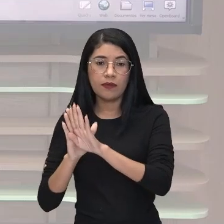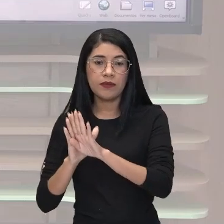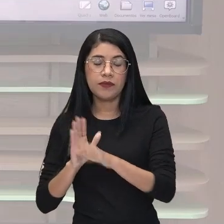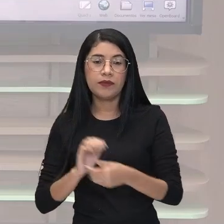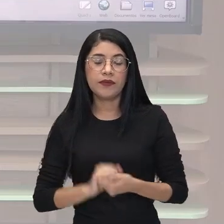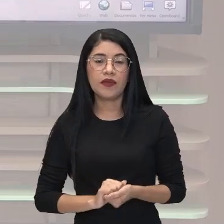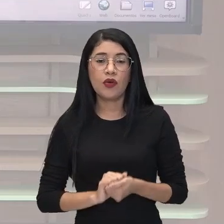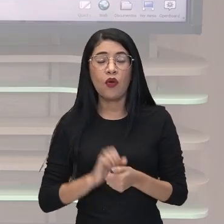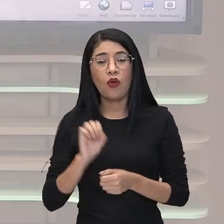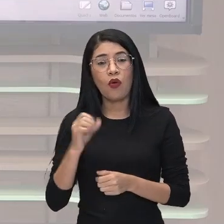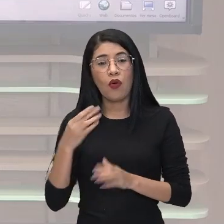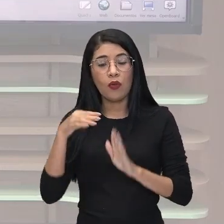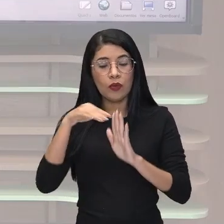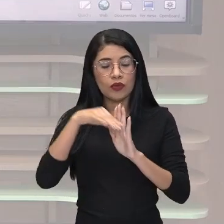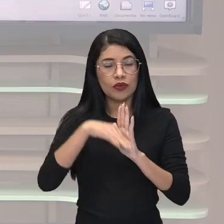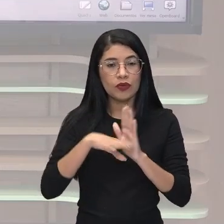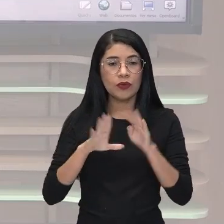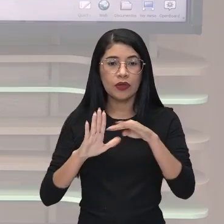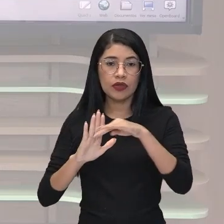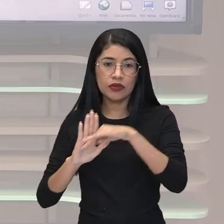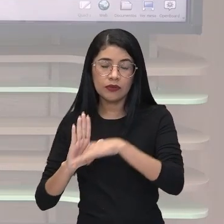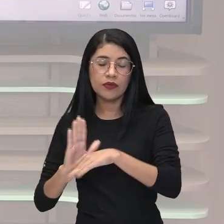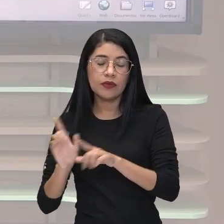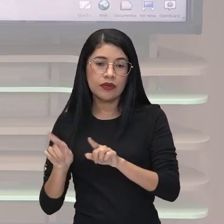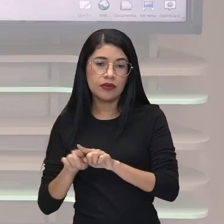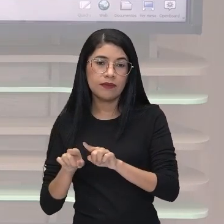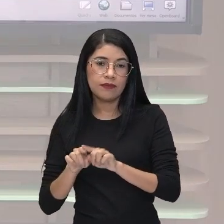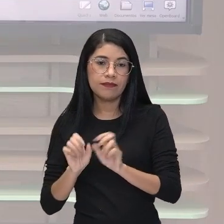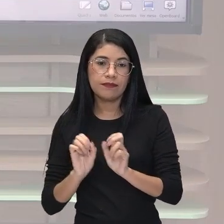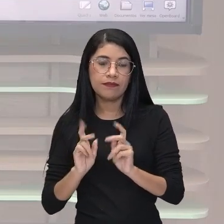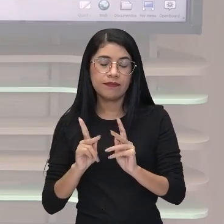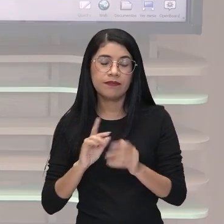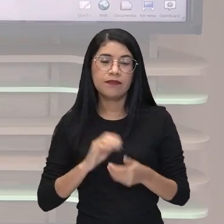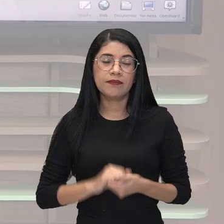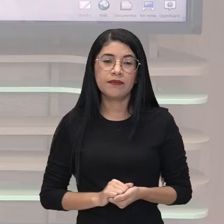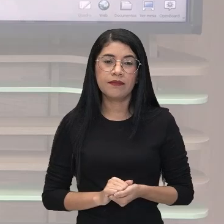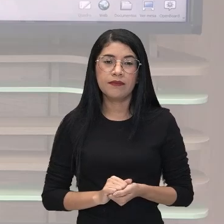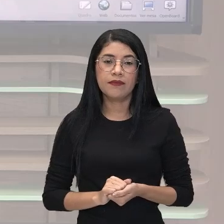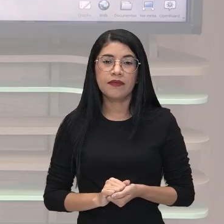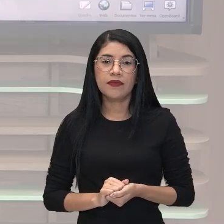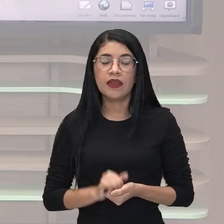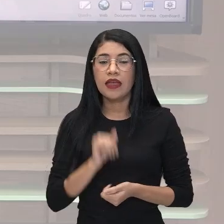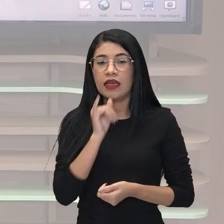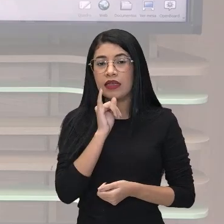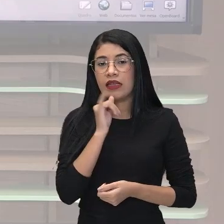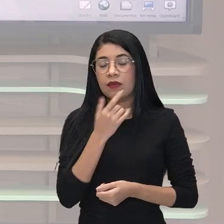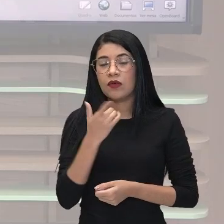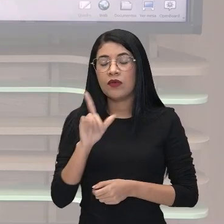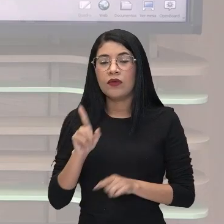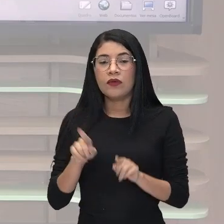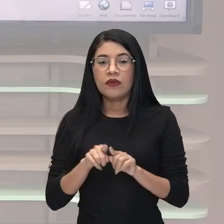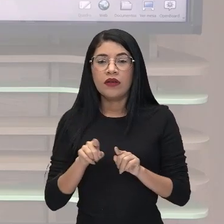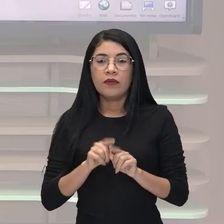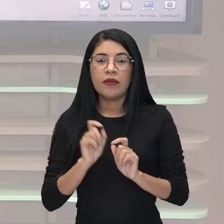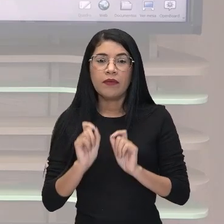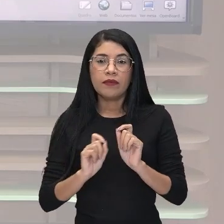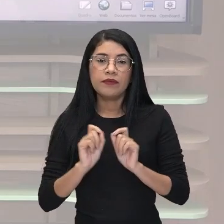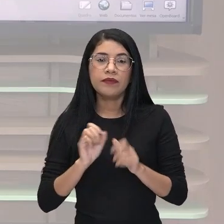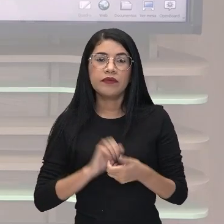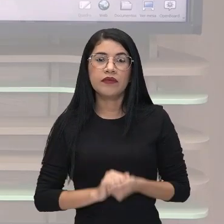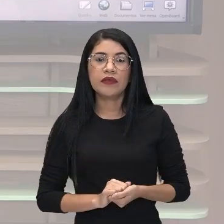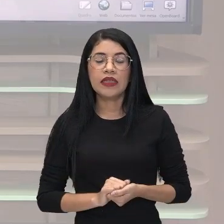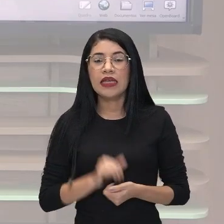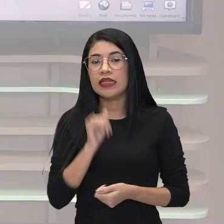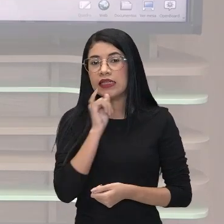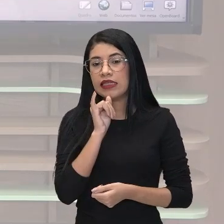quando uma diminui, a outra também diminui. Certo? Um outro exemplo bem clássico aqui de grandezas diretamente proporcionais são quando vamos fazer